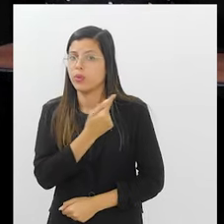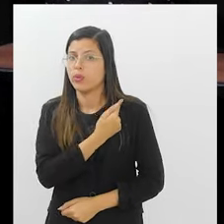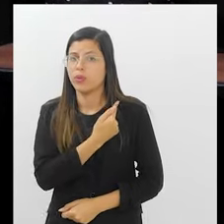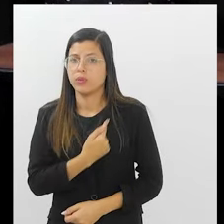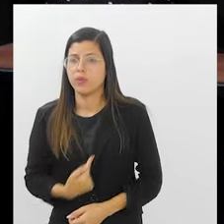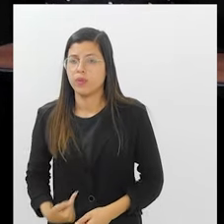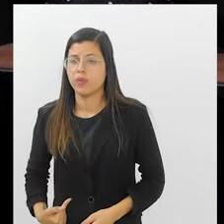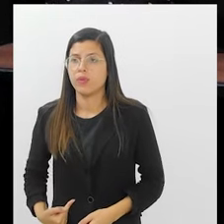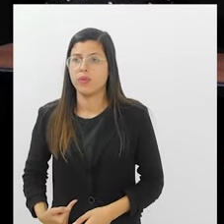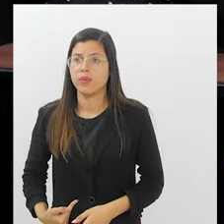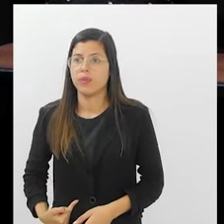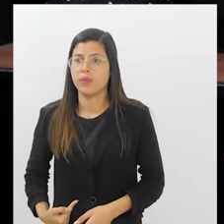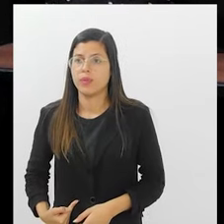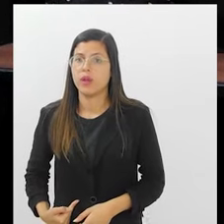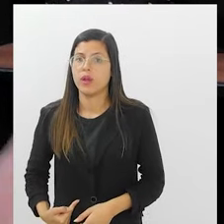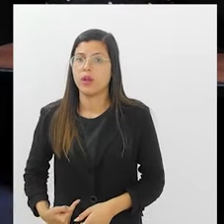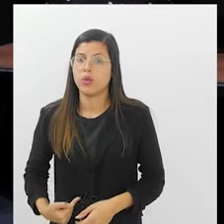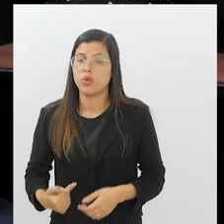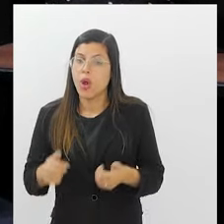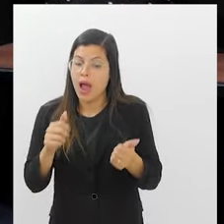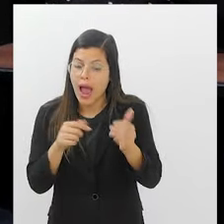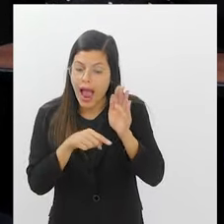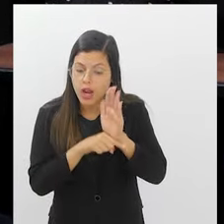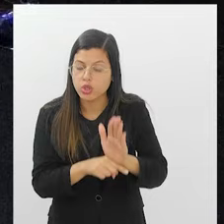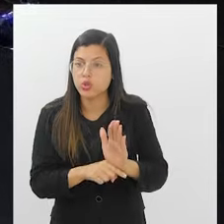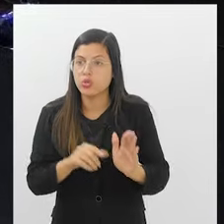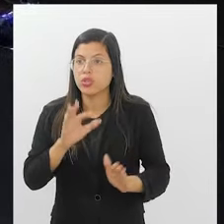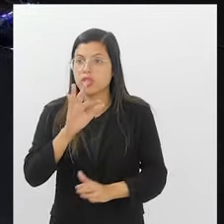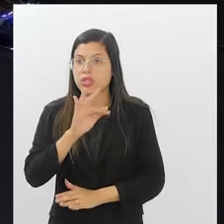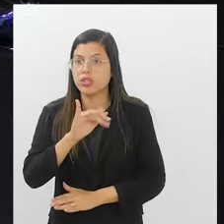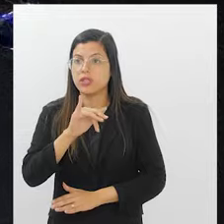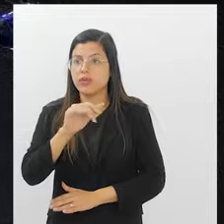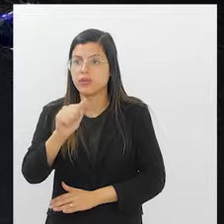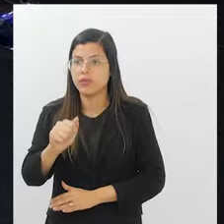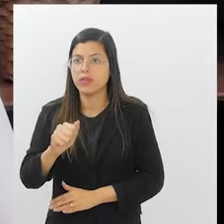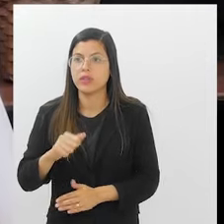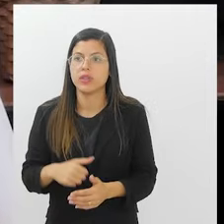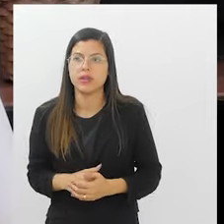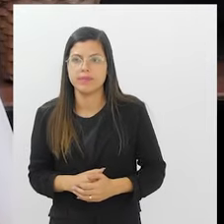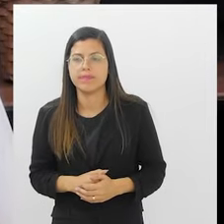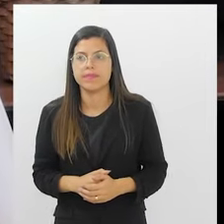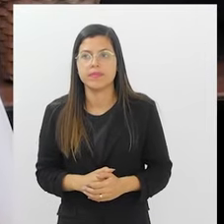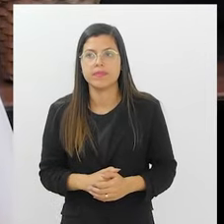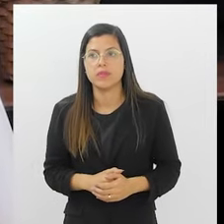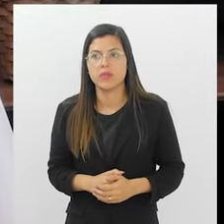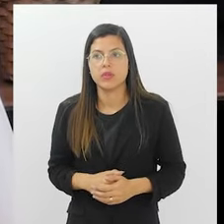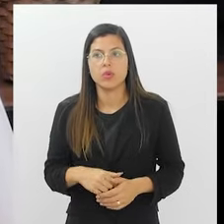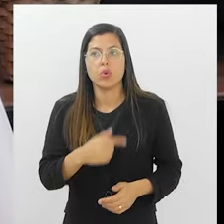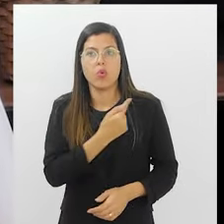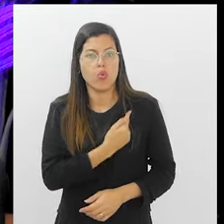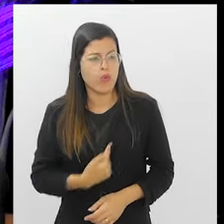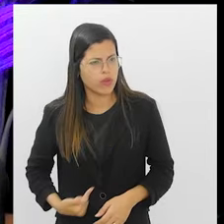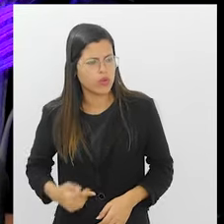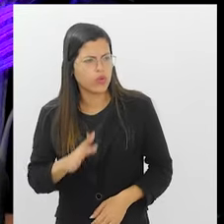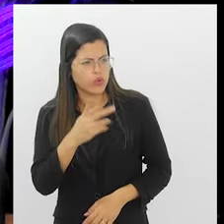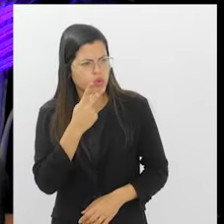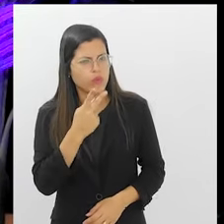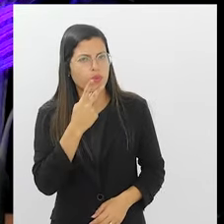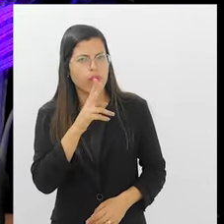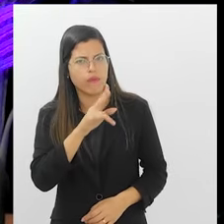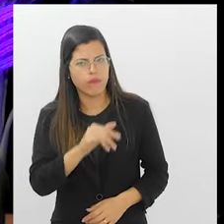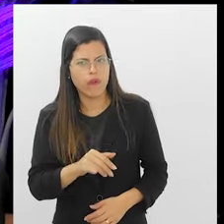não deixe a peteca da FIA cair. O governador, né, ele já falou isso, que vai